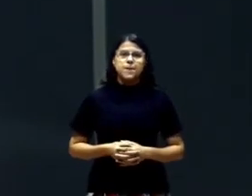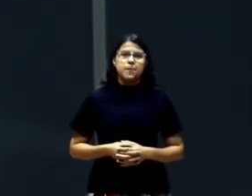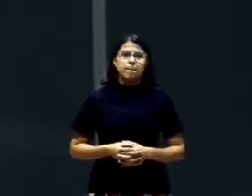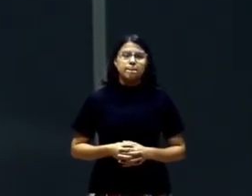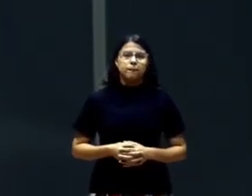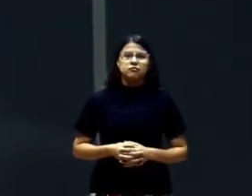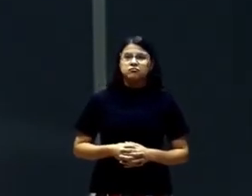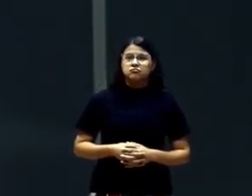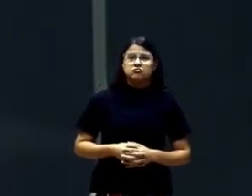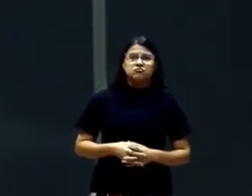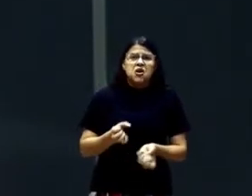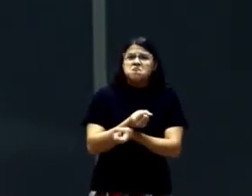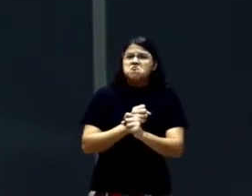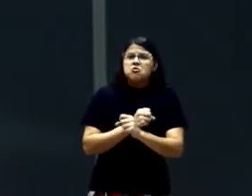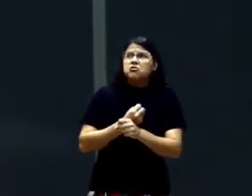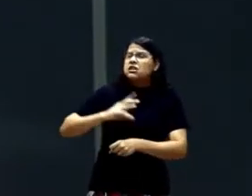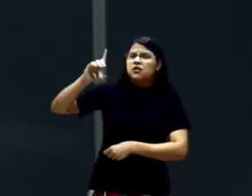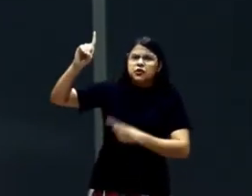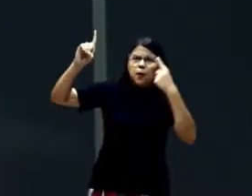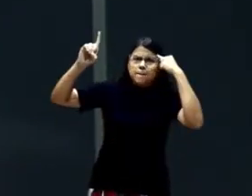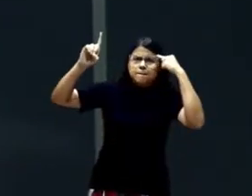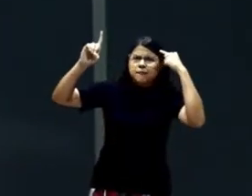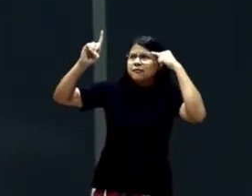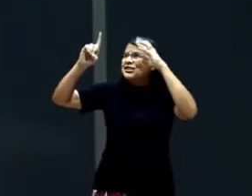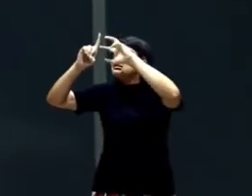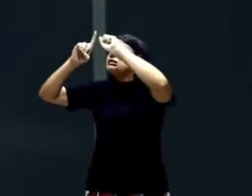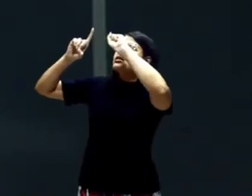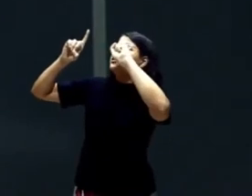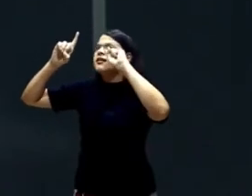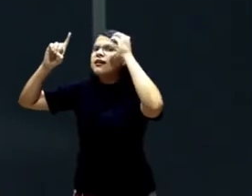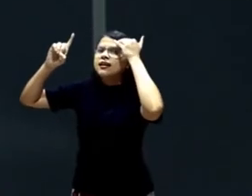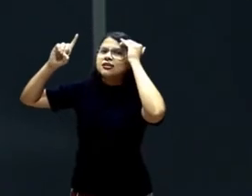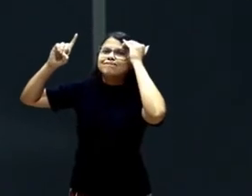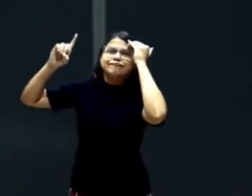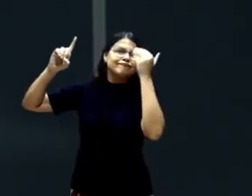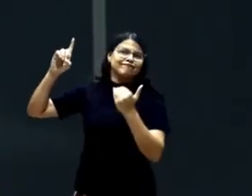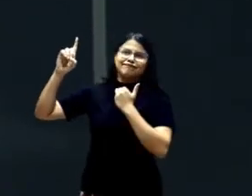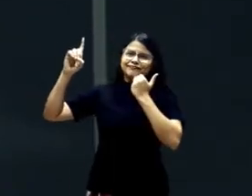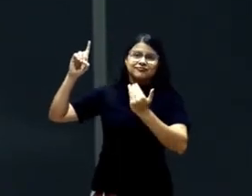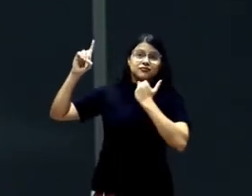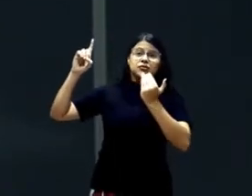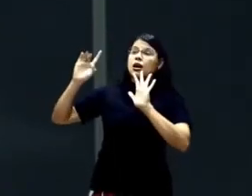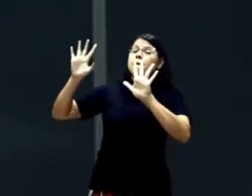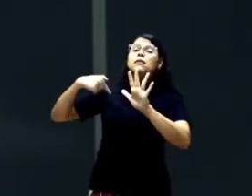É impossível entender como Deus trabalha. Mas é possível aceitar o trabalhar de Deus.